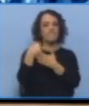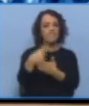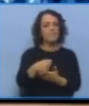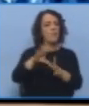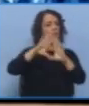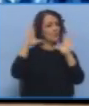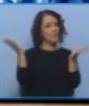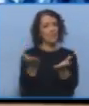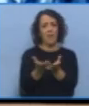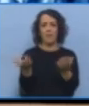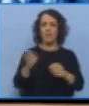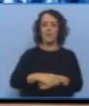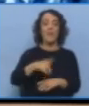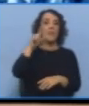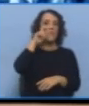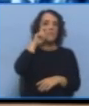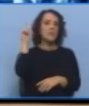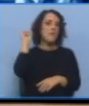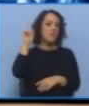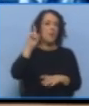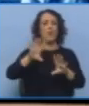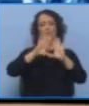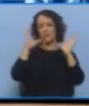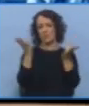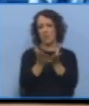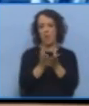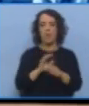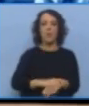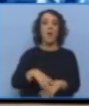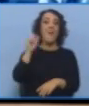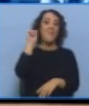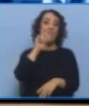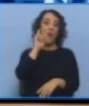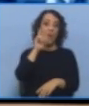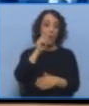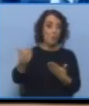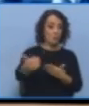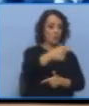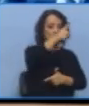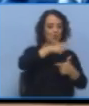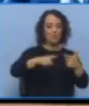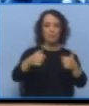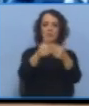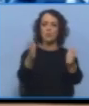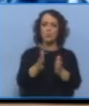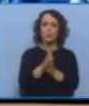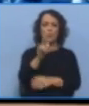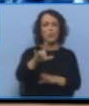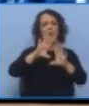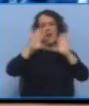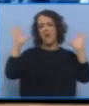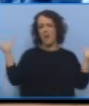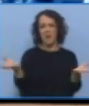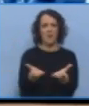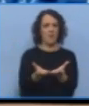de valor em todas as circunstâncias e uma justa distribuição de valor é ampla. E, portanto, tudo isto é um desafio que é muito amplo e que vai para